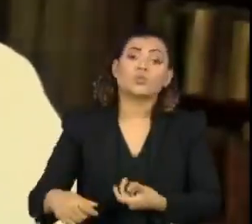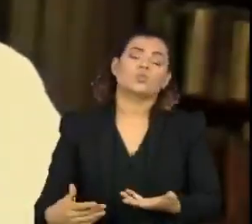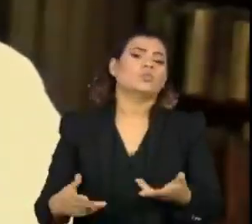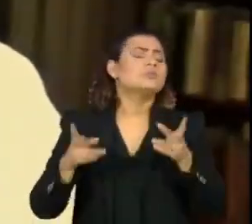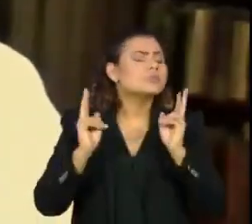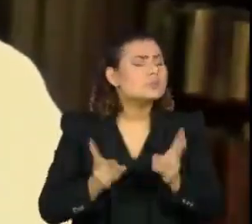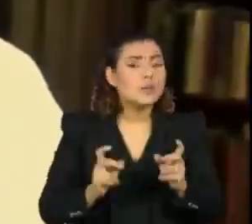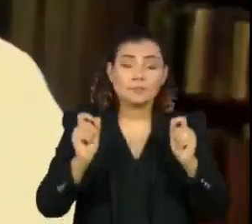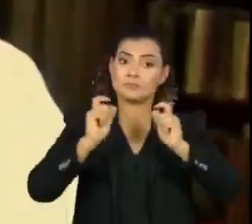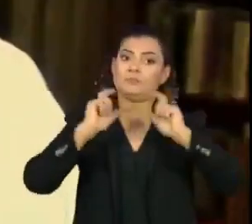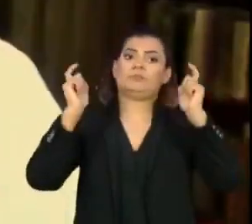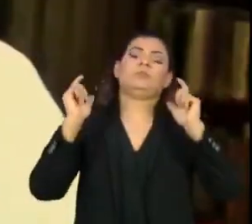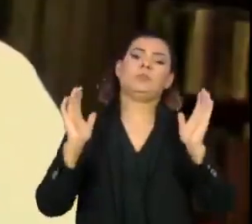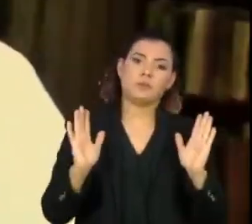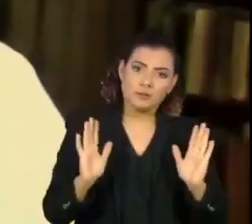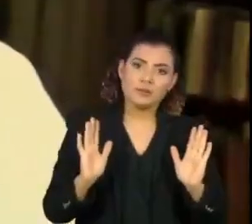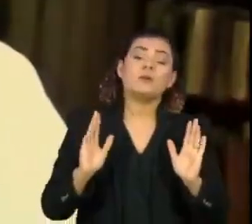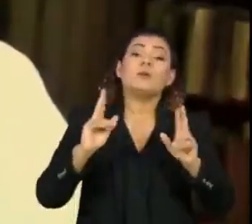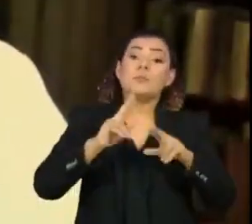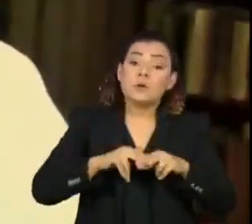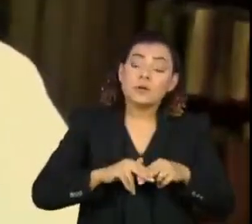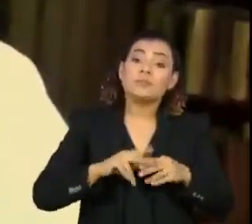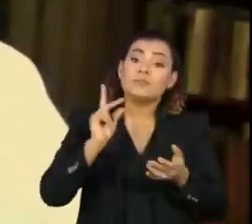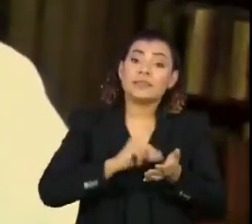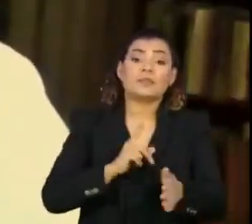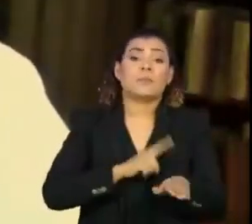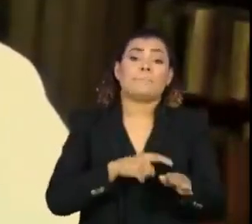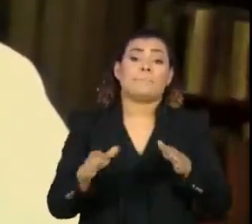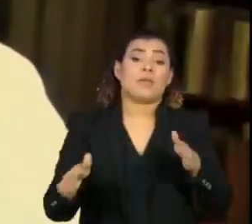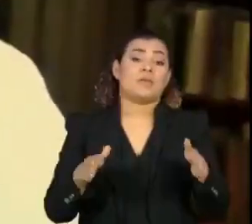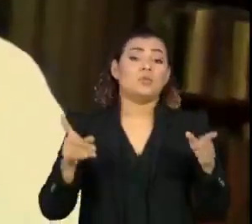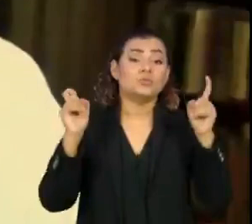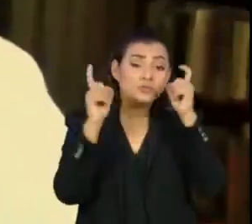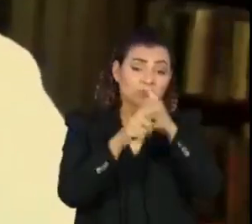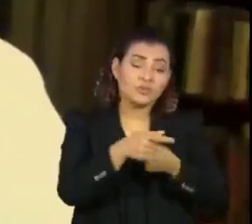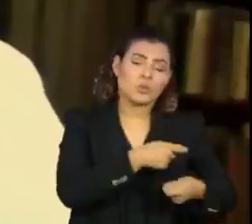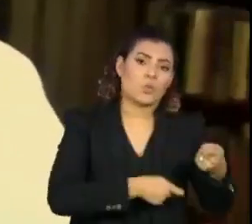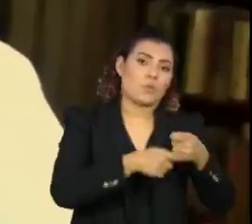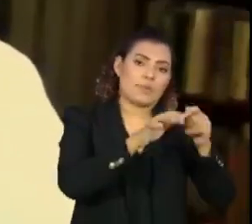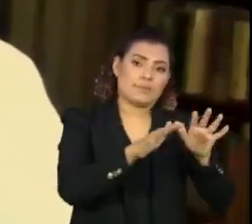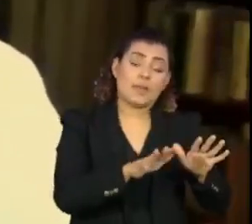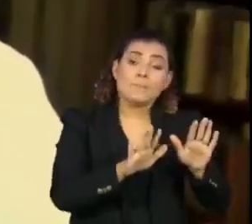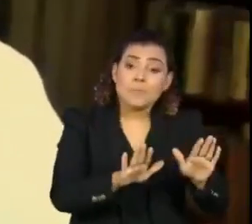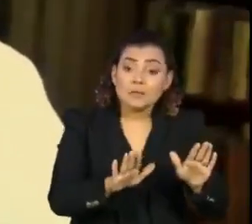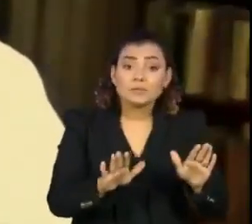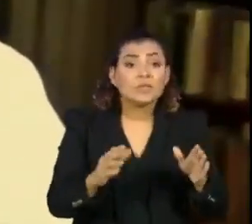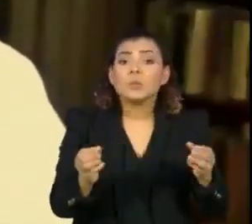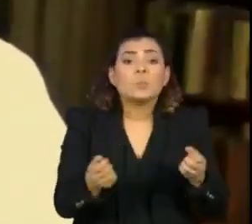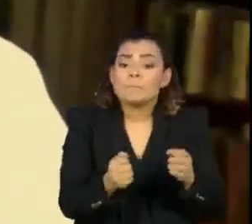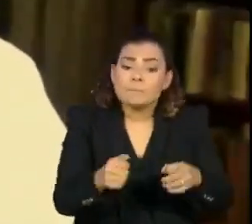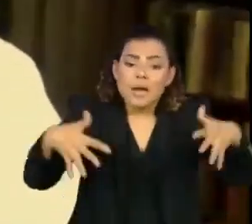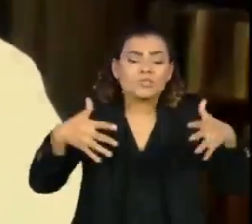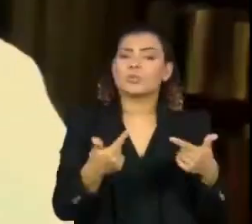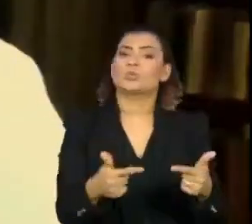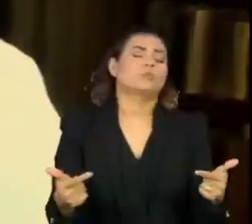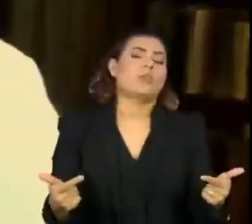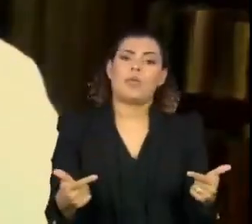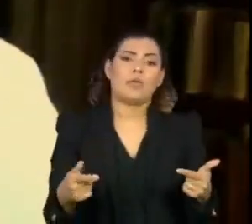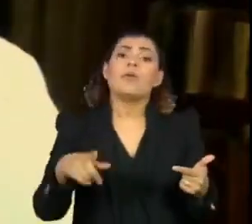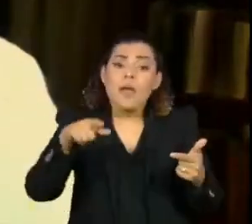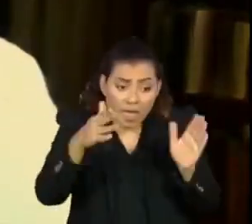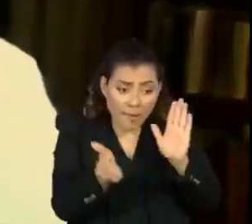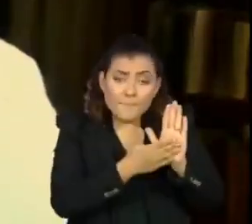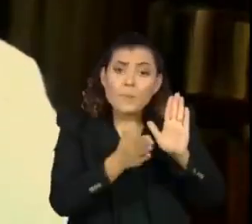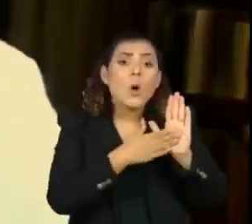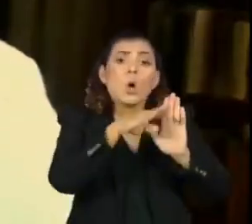sempre muito grande em situações difíceis da economia. E aqui não tem mágica nenhuma. A carta